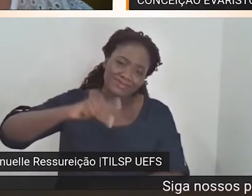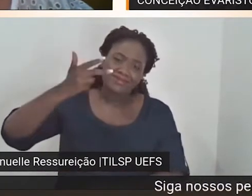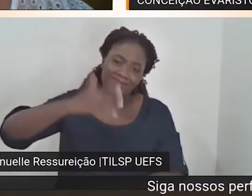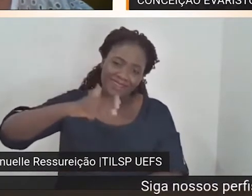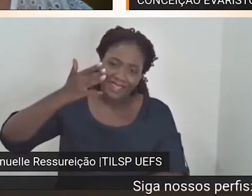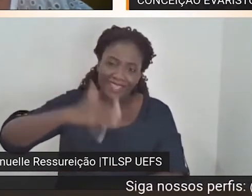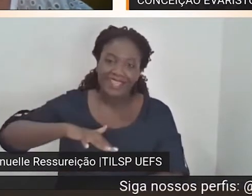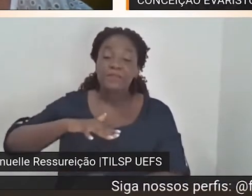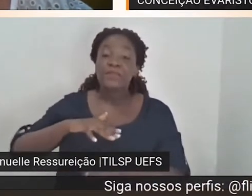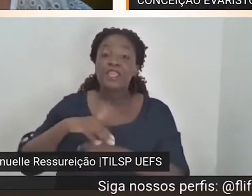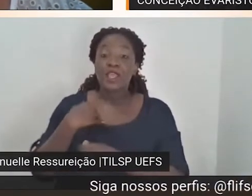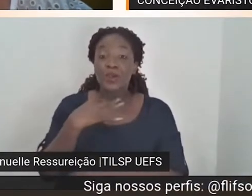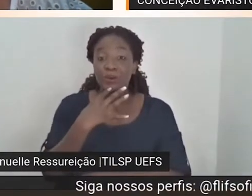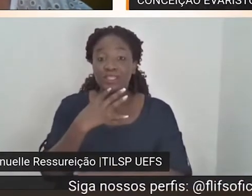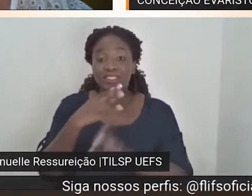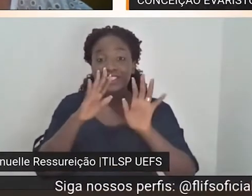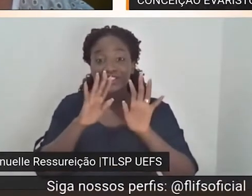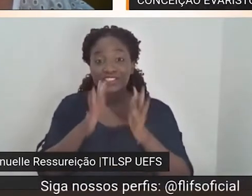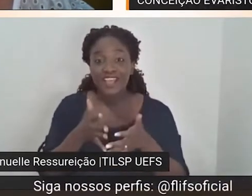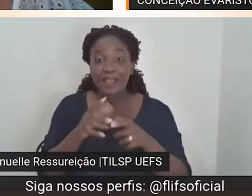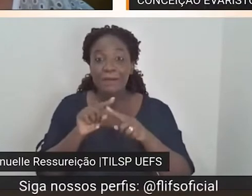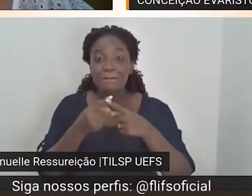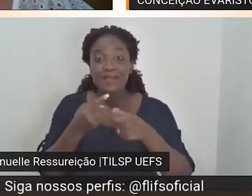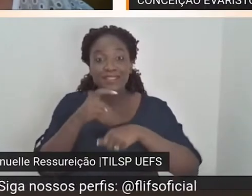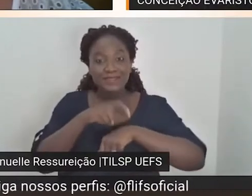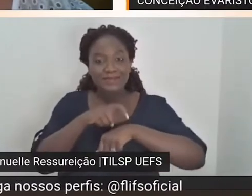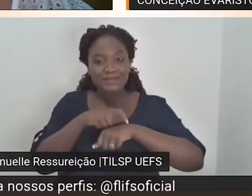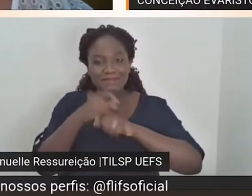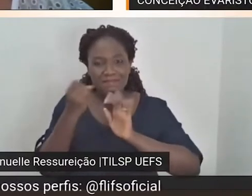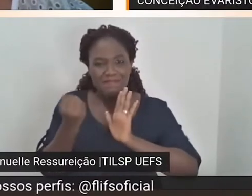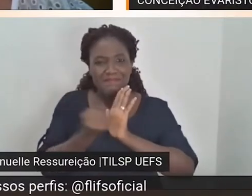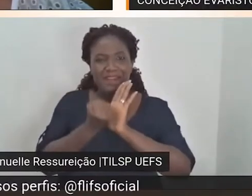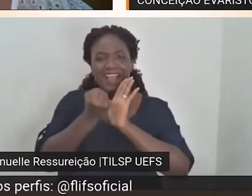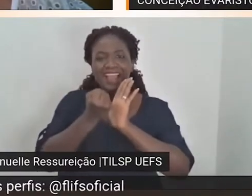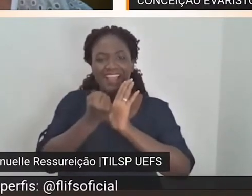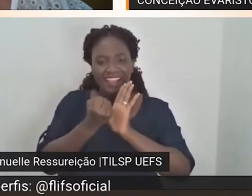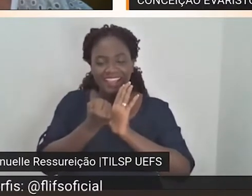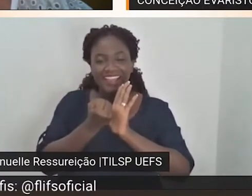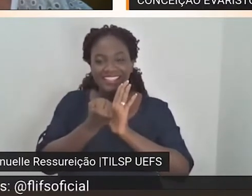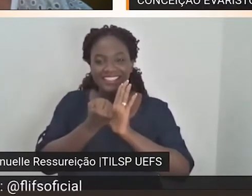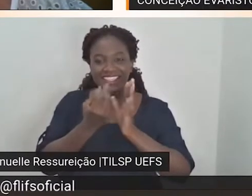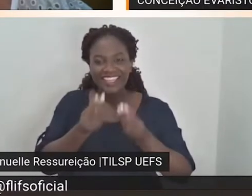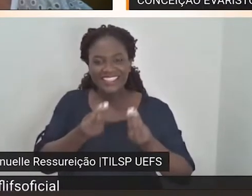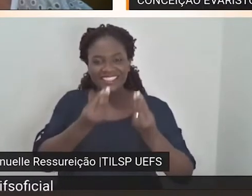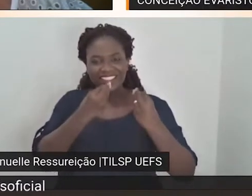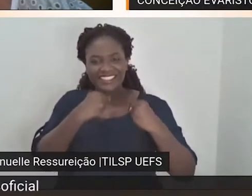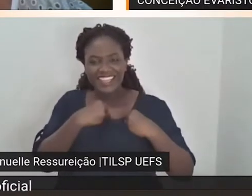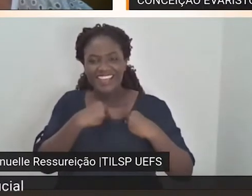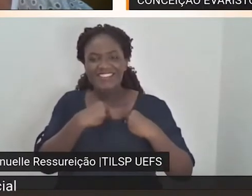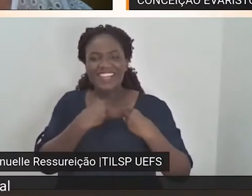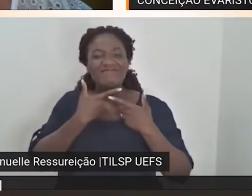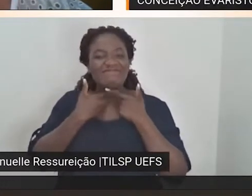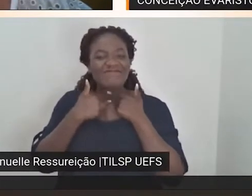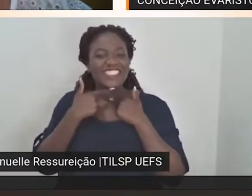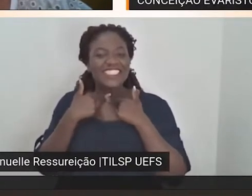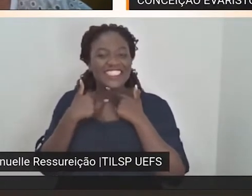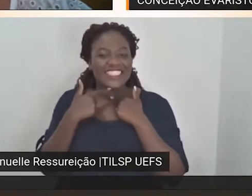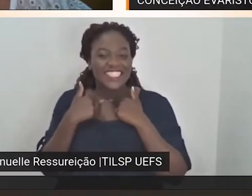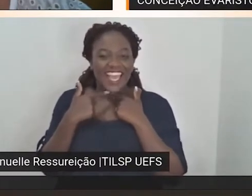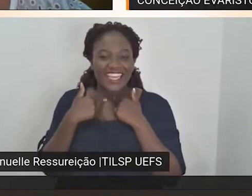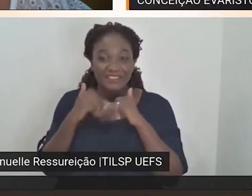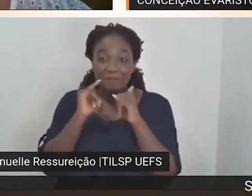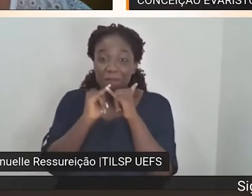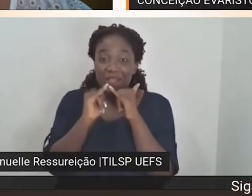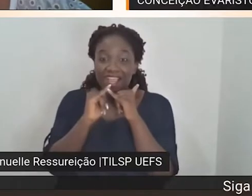história... Mas esses momentos marcantes da história me criavam sempre expectativa. É como se eu